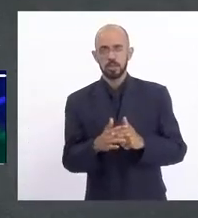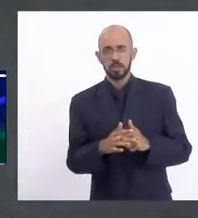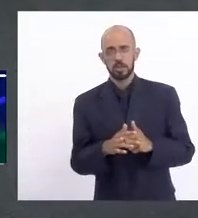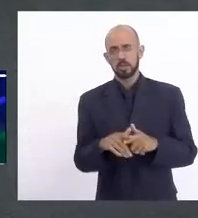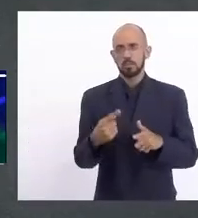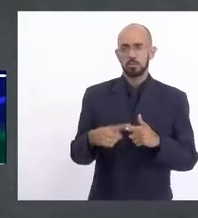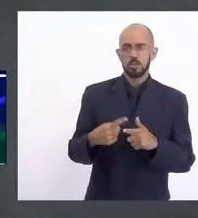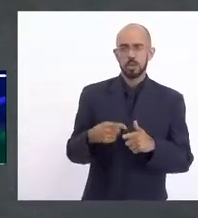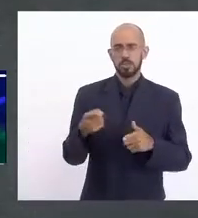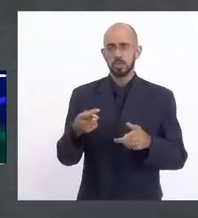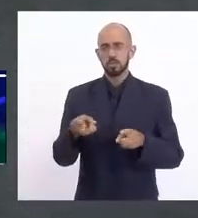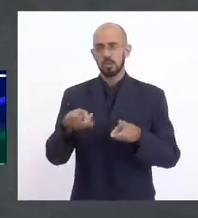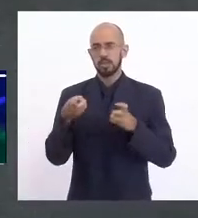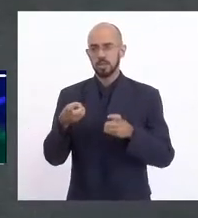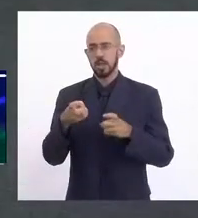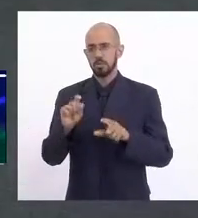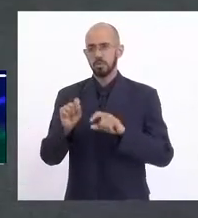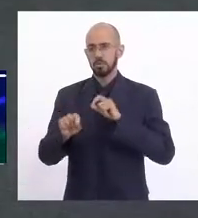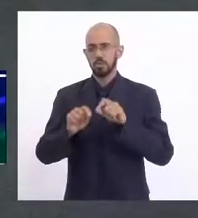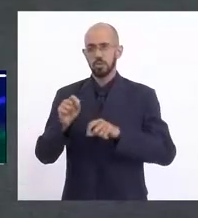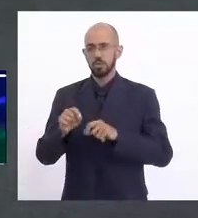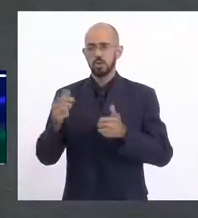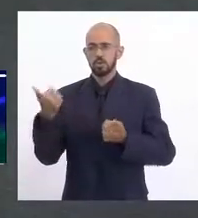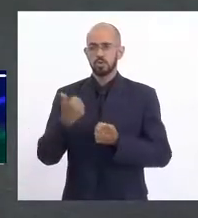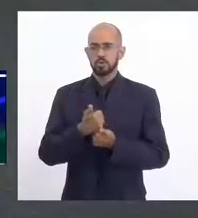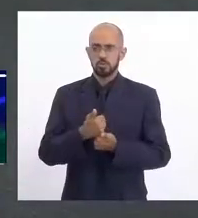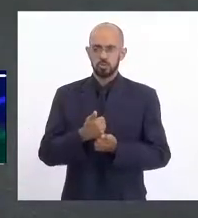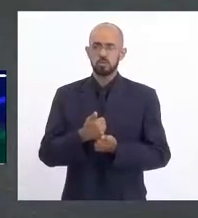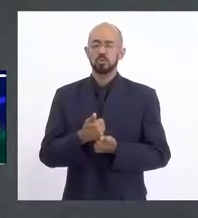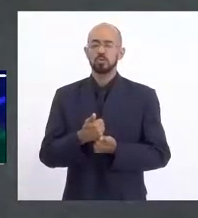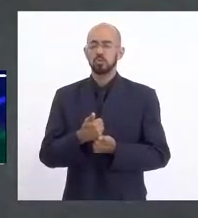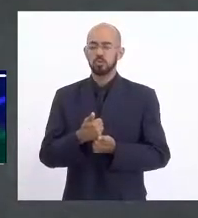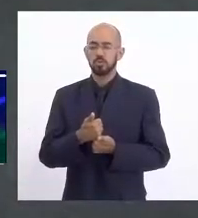podemos observar que o substitutivo